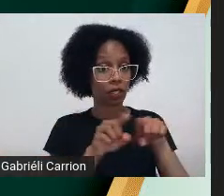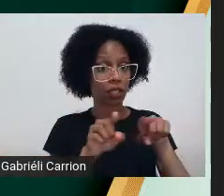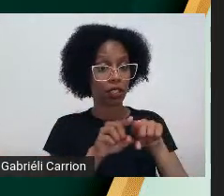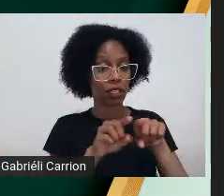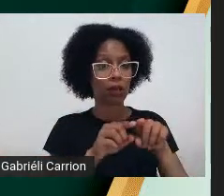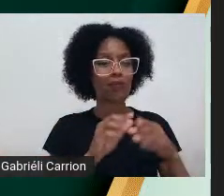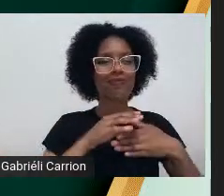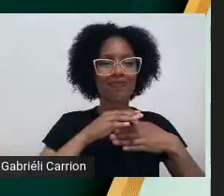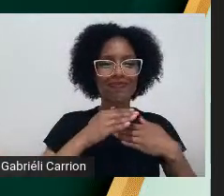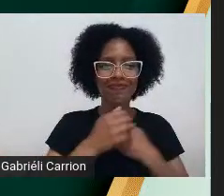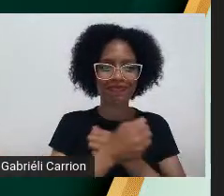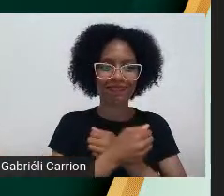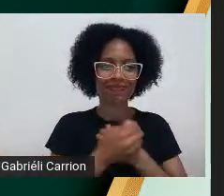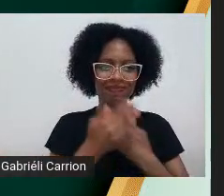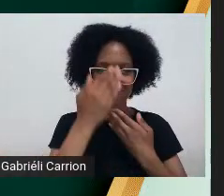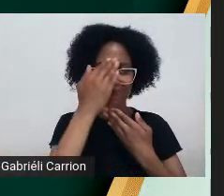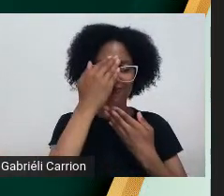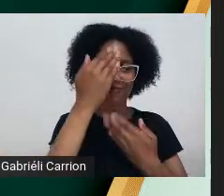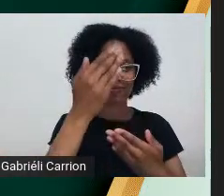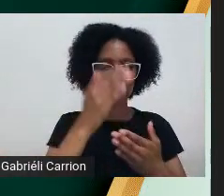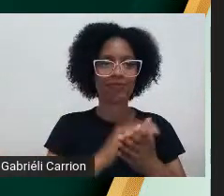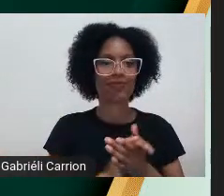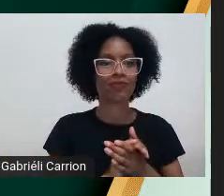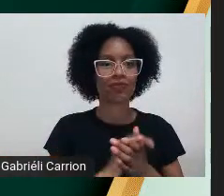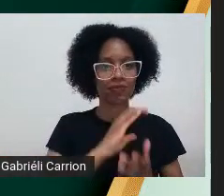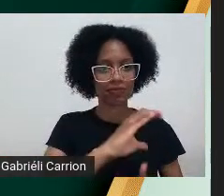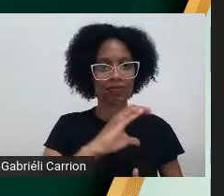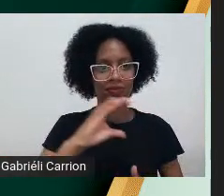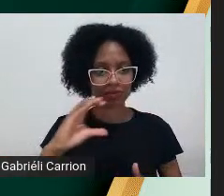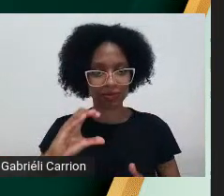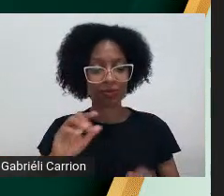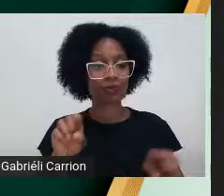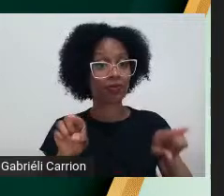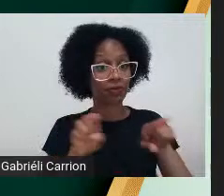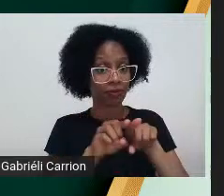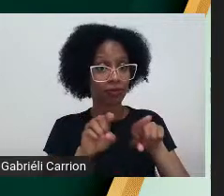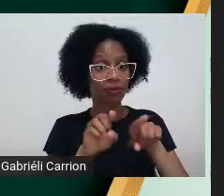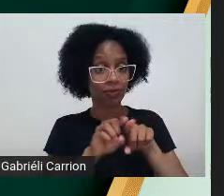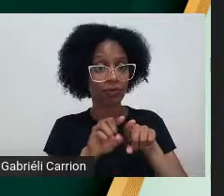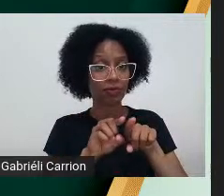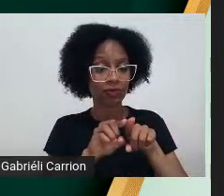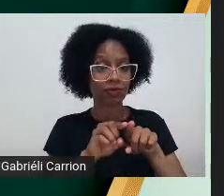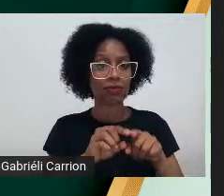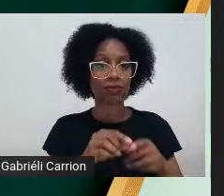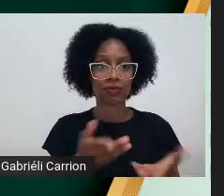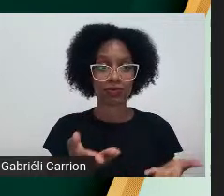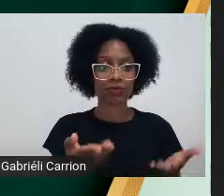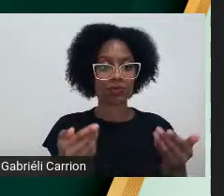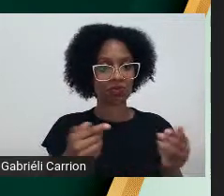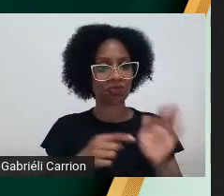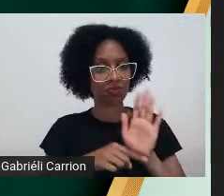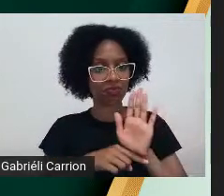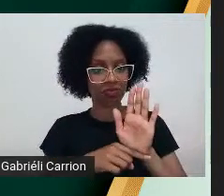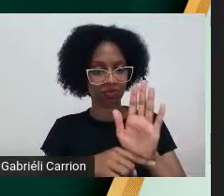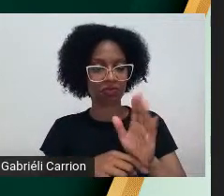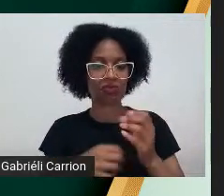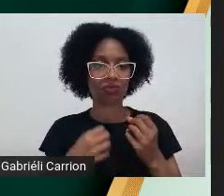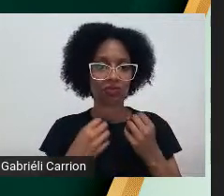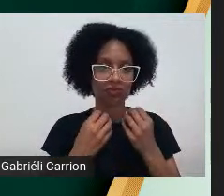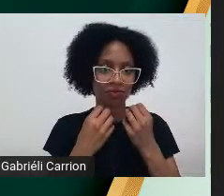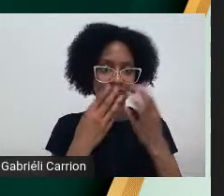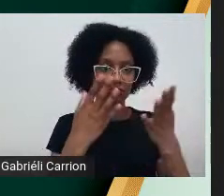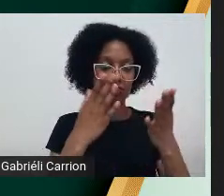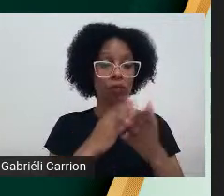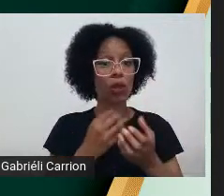nos garante a qualidade da transmissão e a realização da cerimônia propriamente dita. Boa tarde a